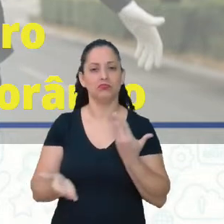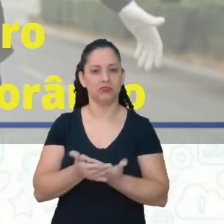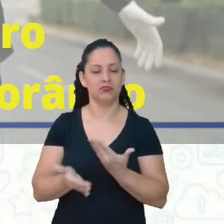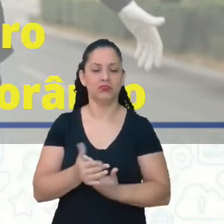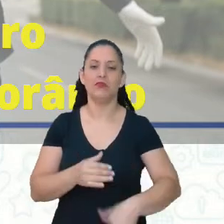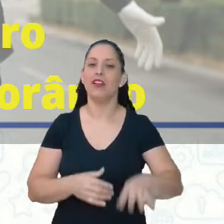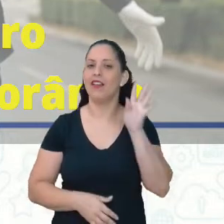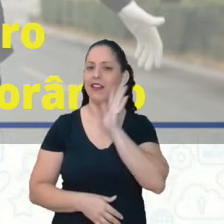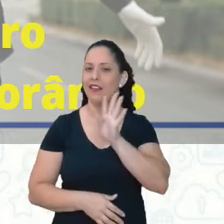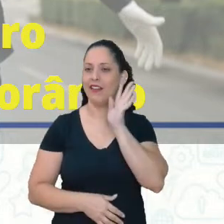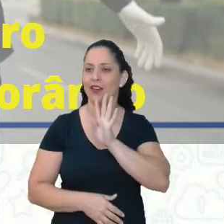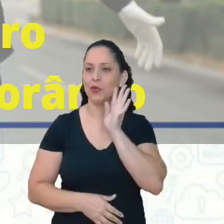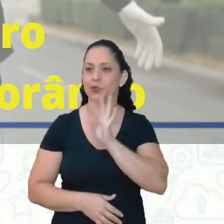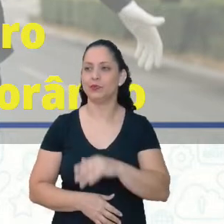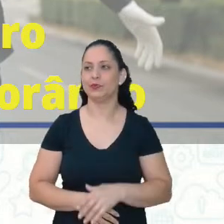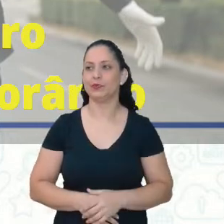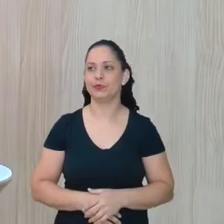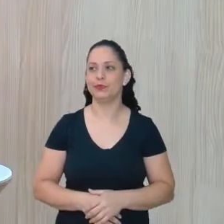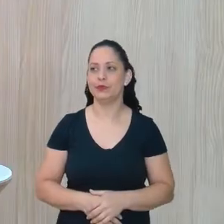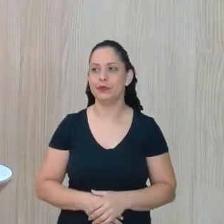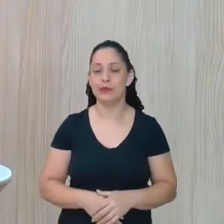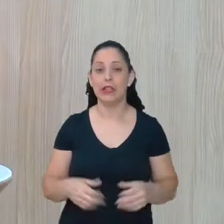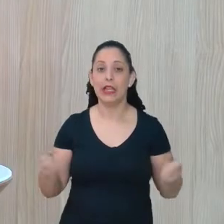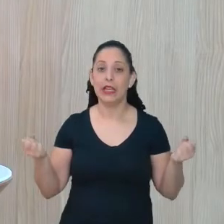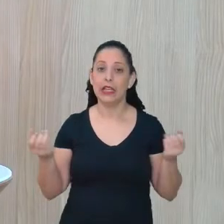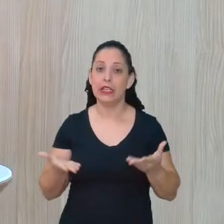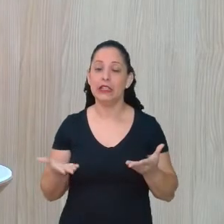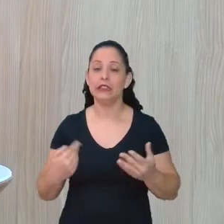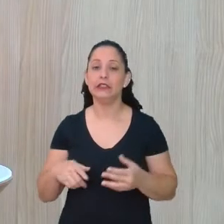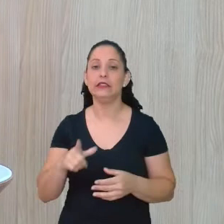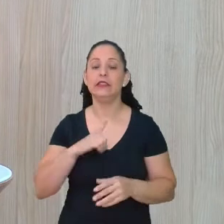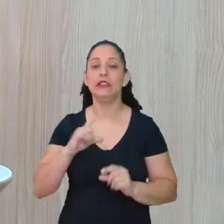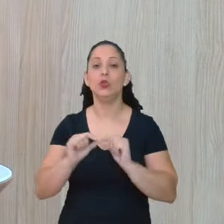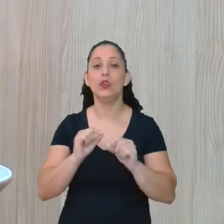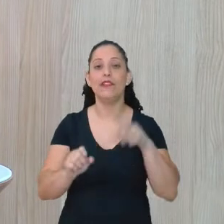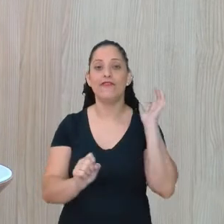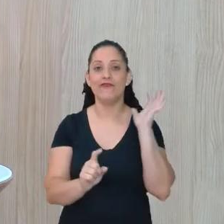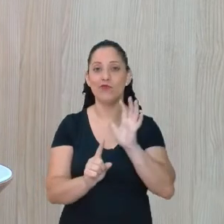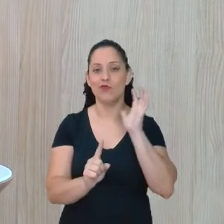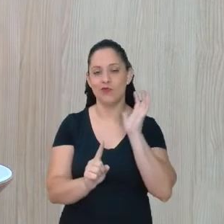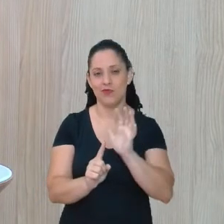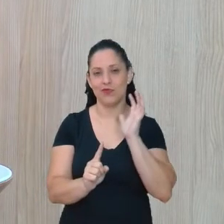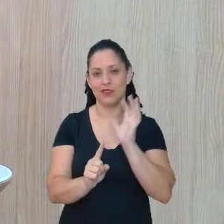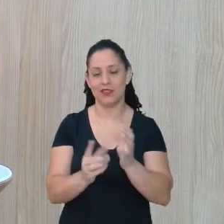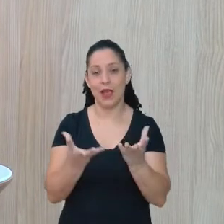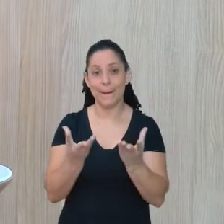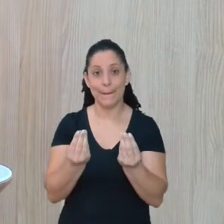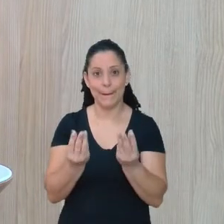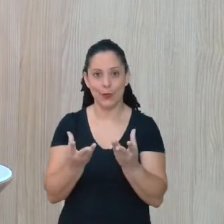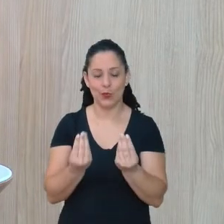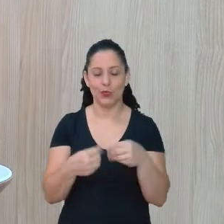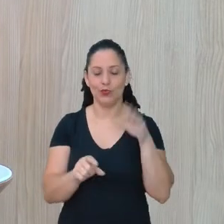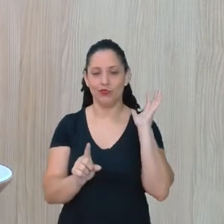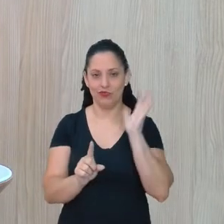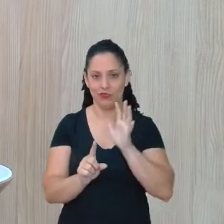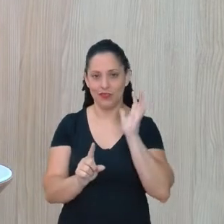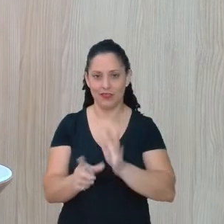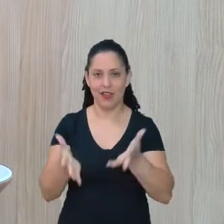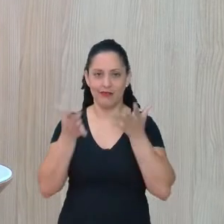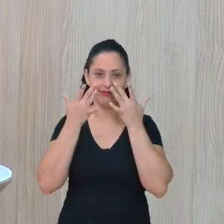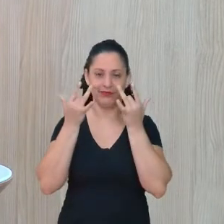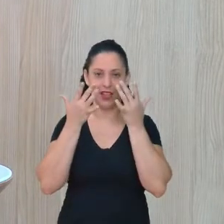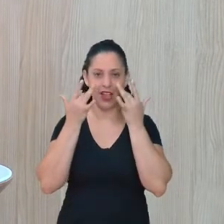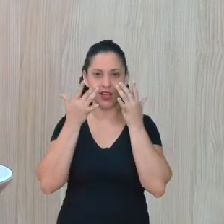verdade, ele deixou muito para a nossa... para o teatro pós-dramático,